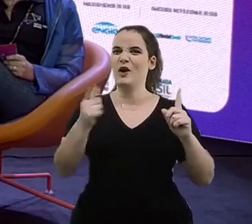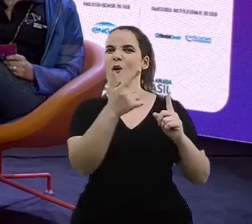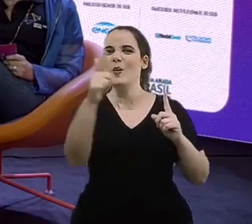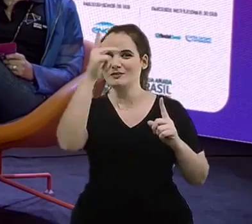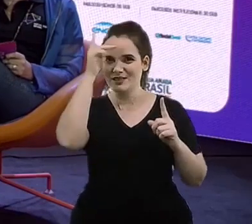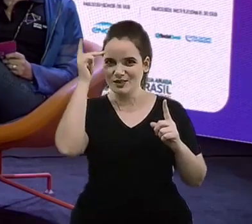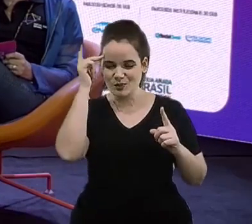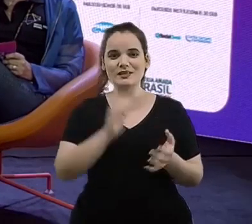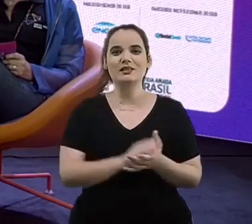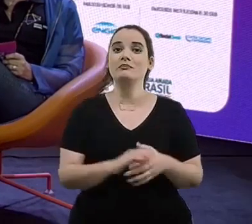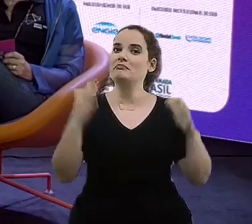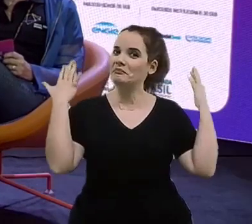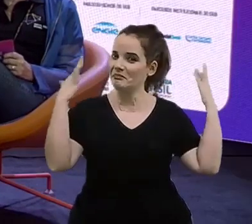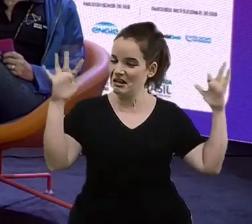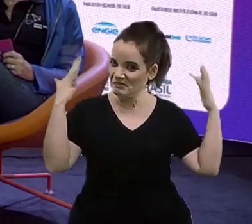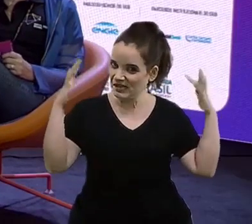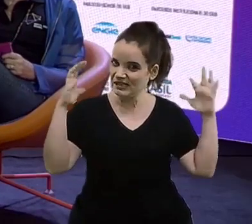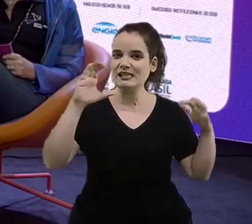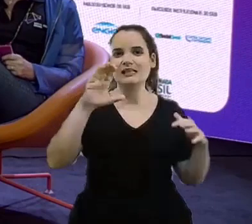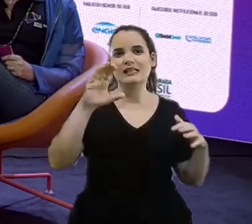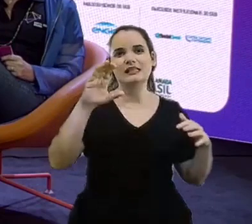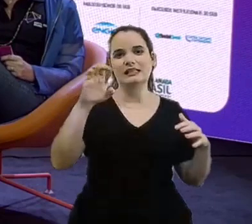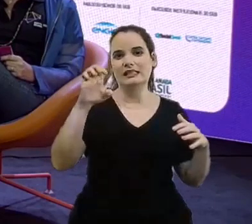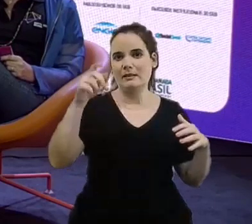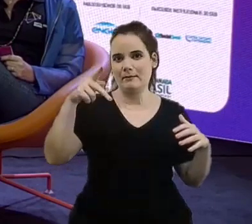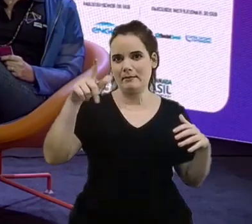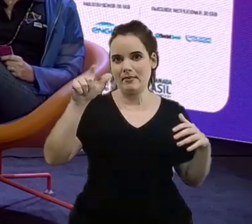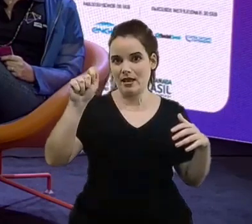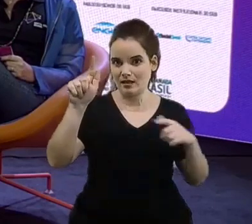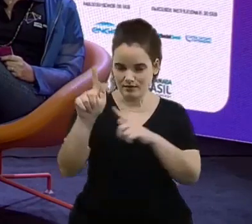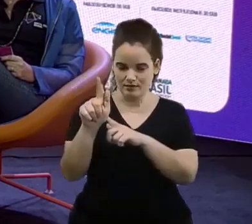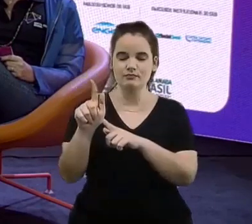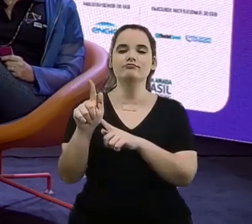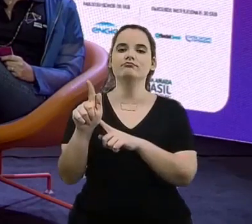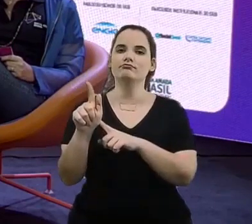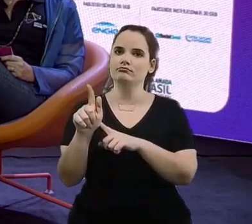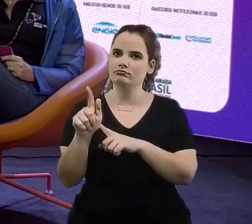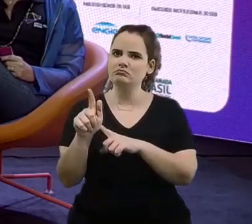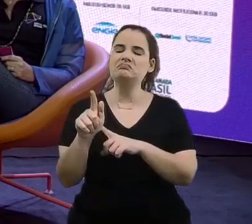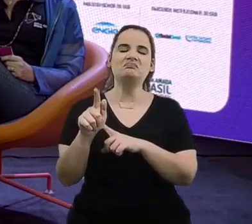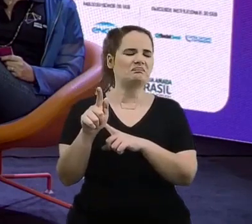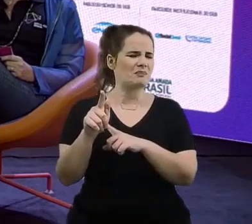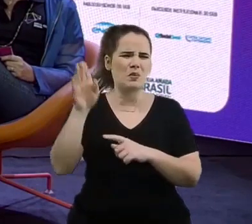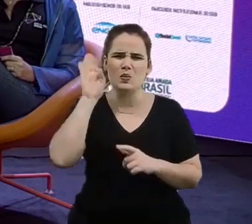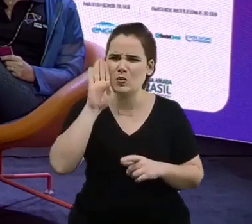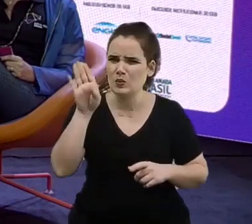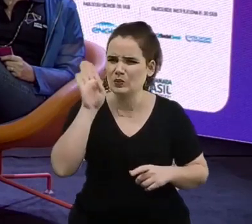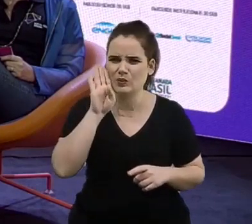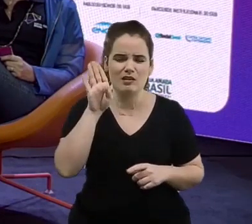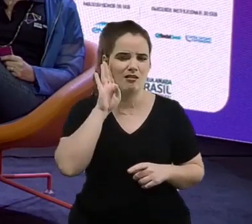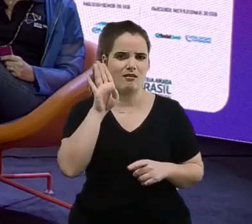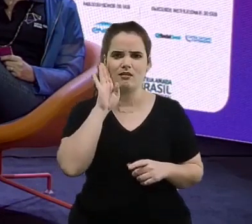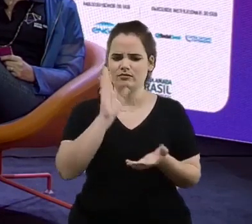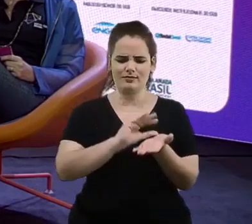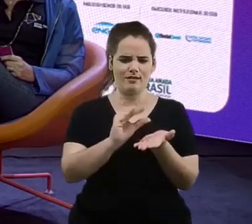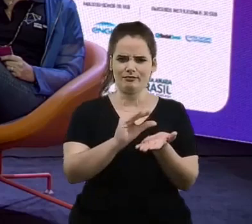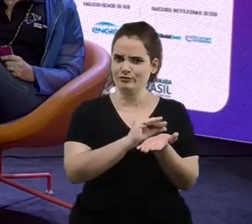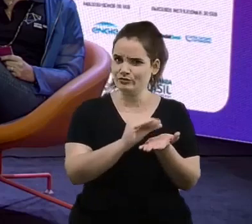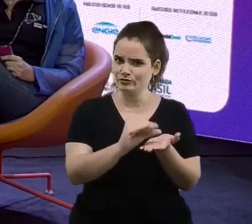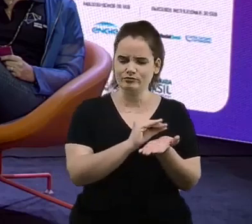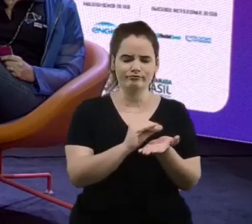gente preza tanto, valoriza tanto, mas sabe que num projeto é a mais difícil. Por quê? Porque é difícil depois dar o resultado. Como é que a gente